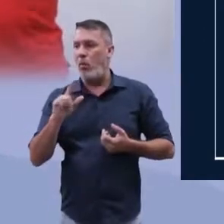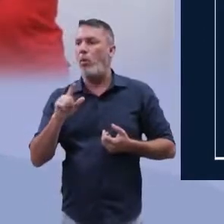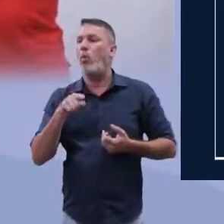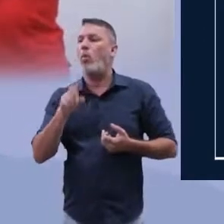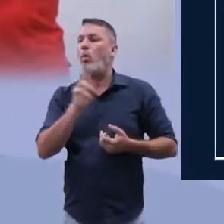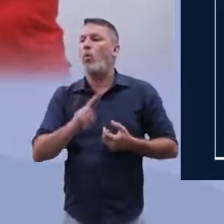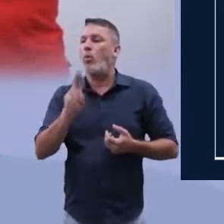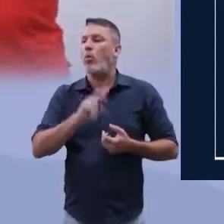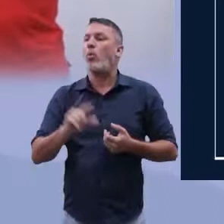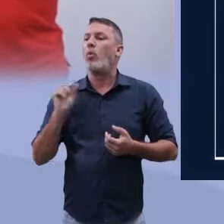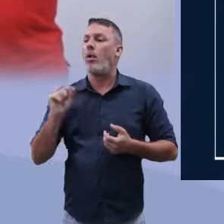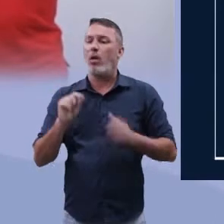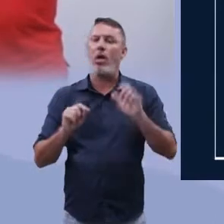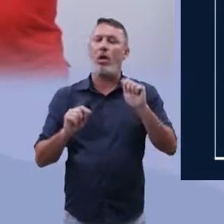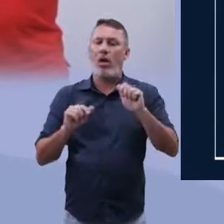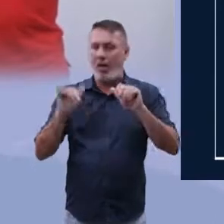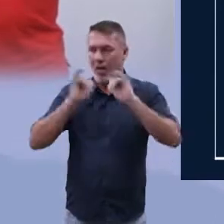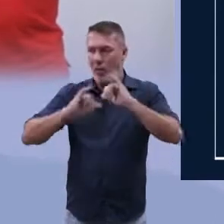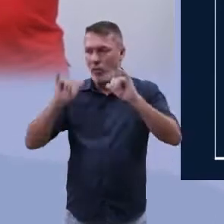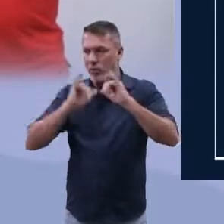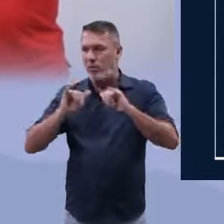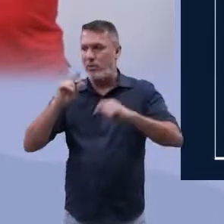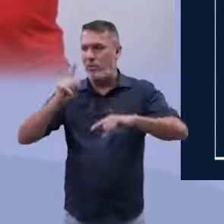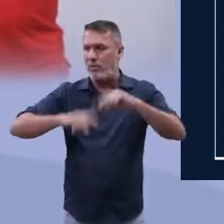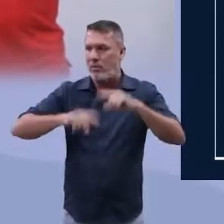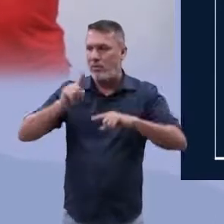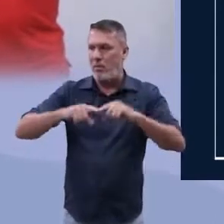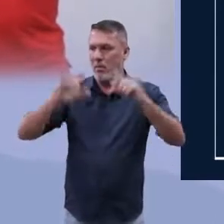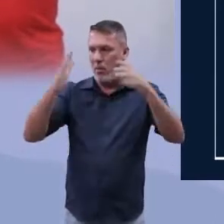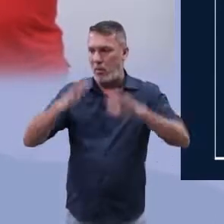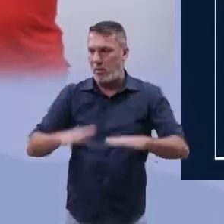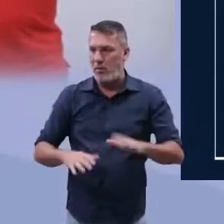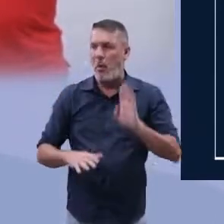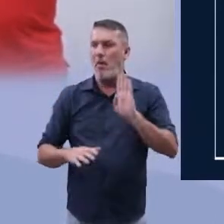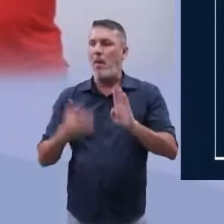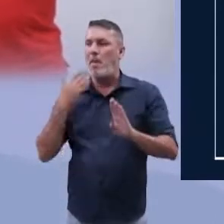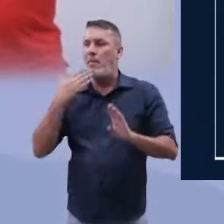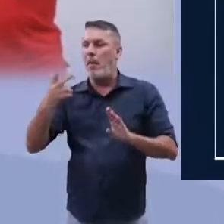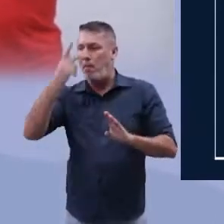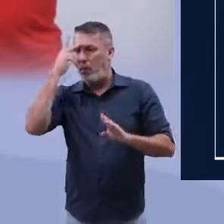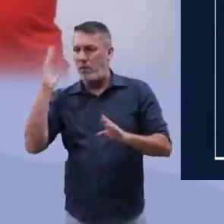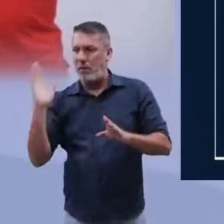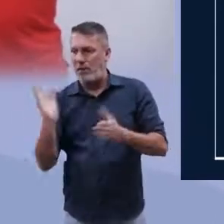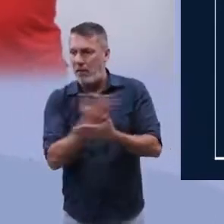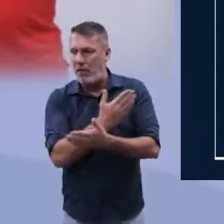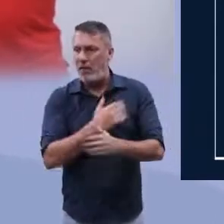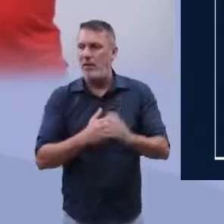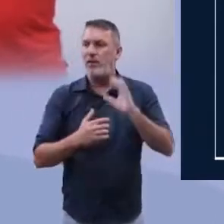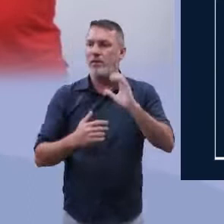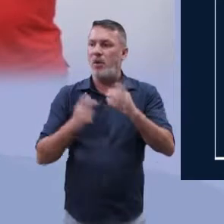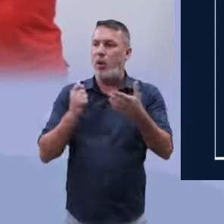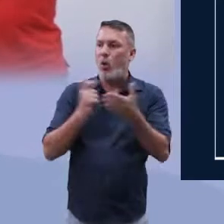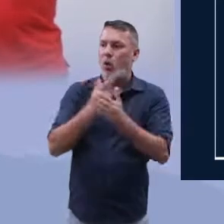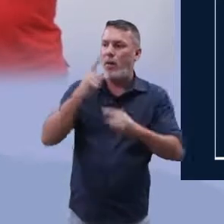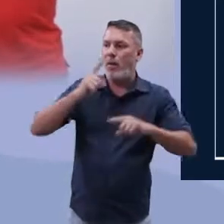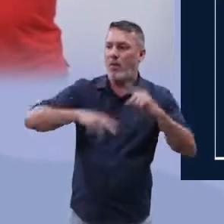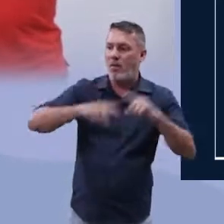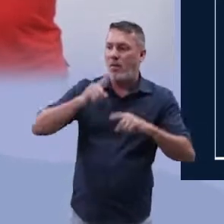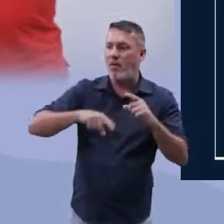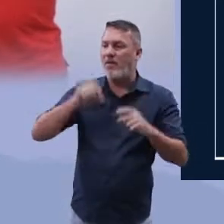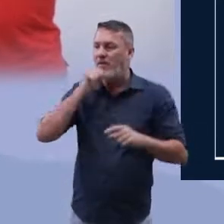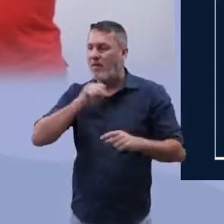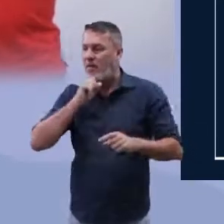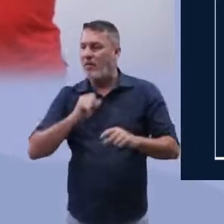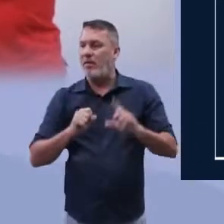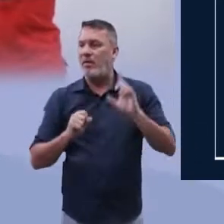para anunciar mercadorias em promoção, pedir para uma pessoa se retirar, comprar produtos fora de moda, indicar